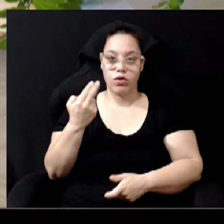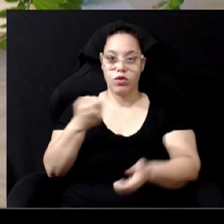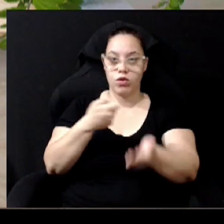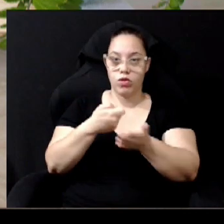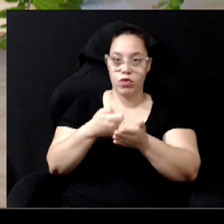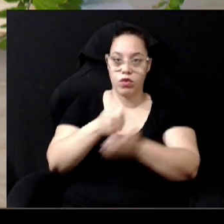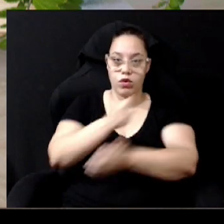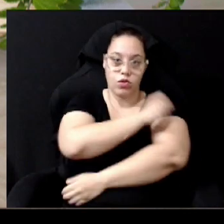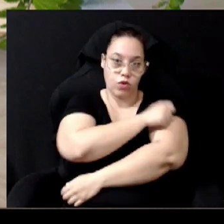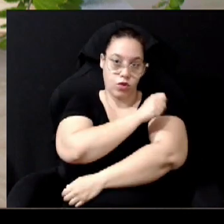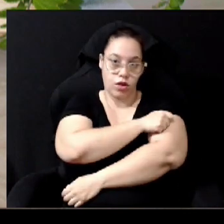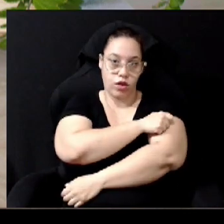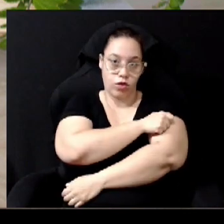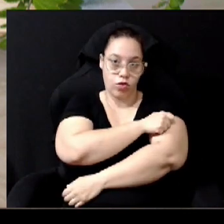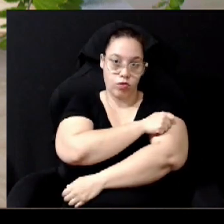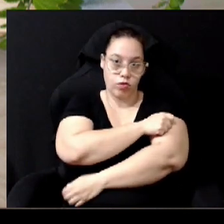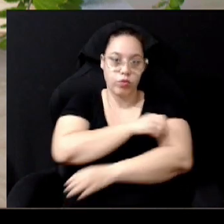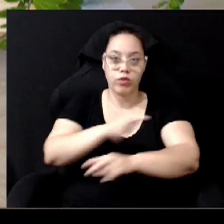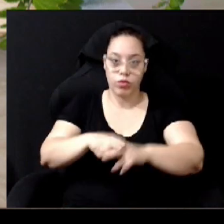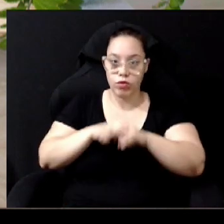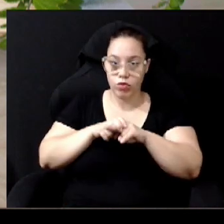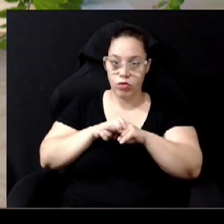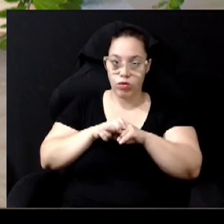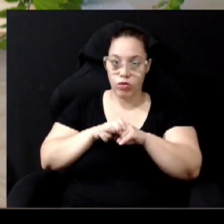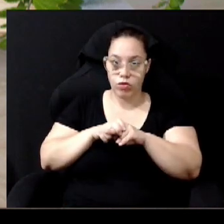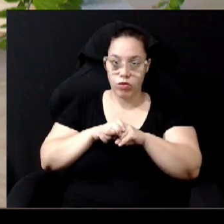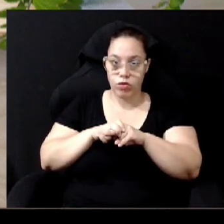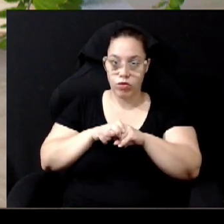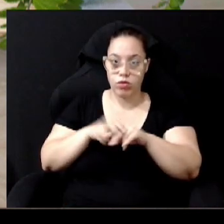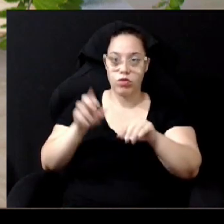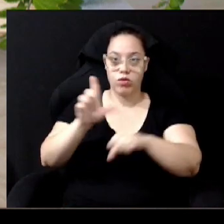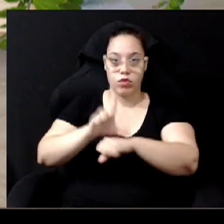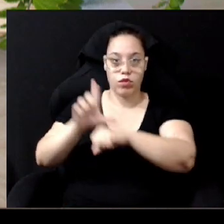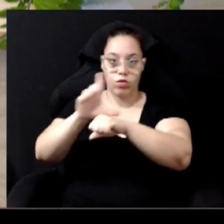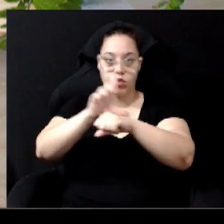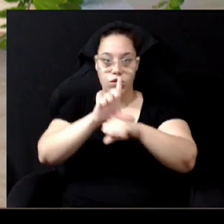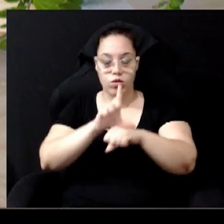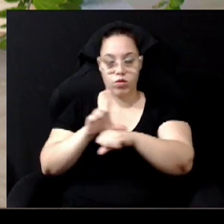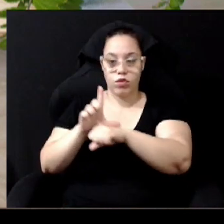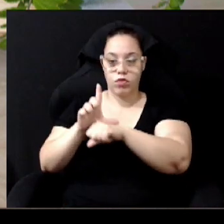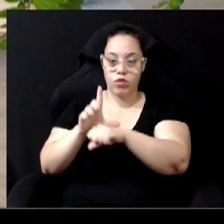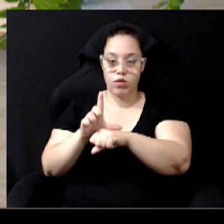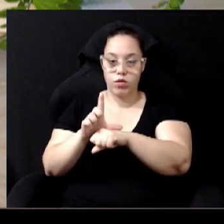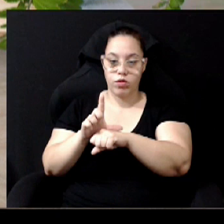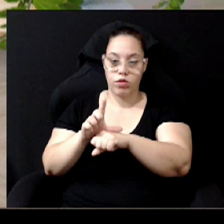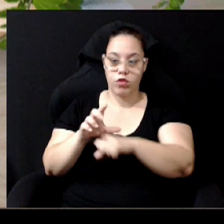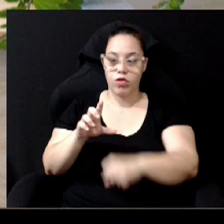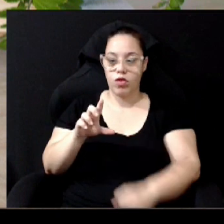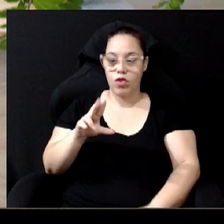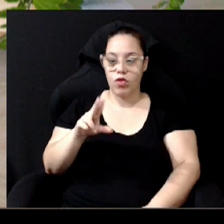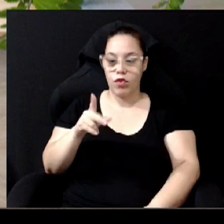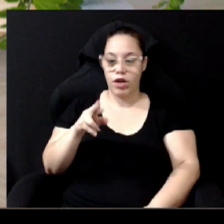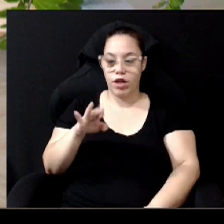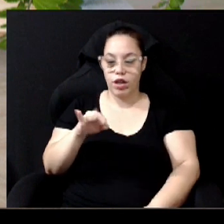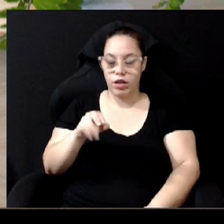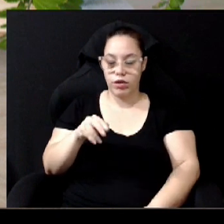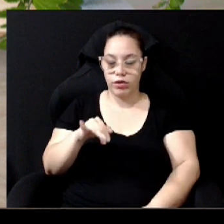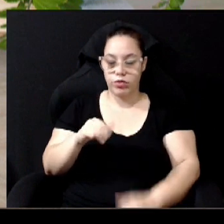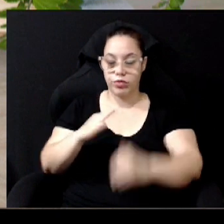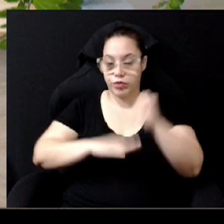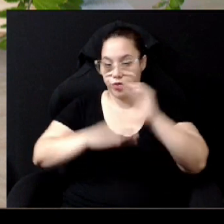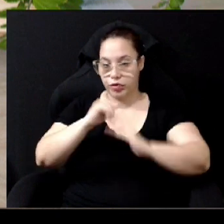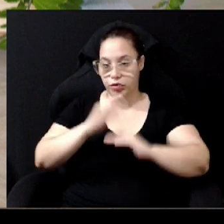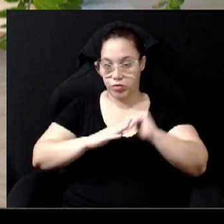competente. Por isso, todos os estabelecimentos comerciais, varejistas e de prestação de serviços de